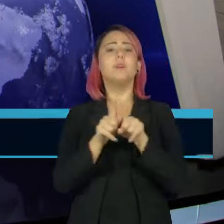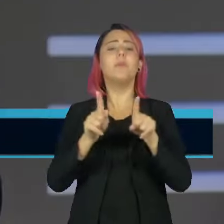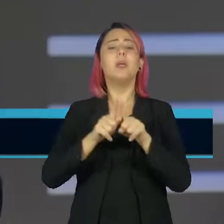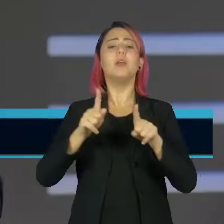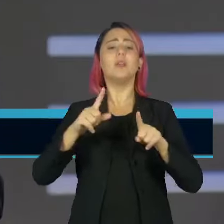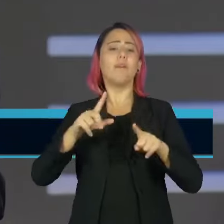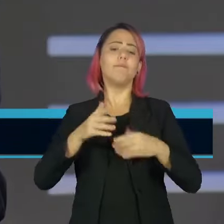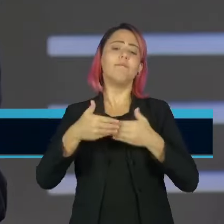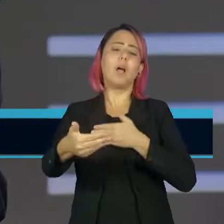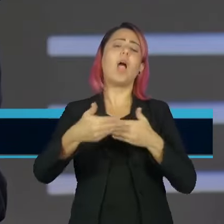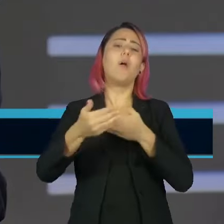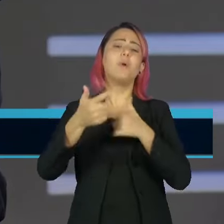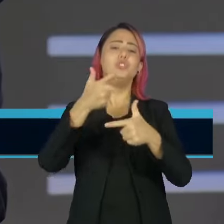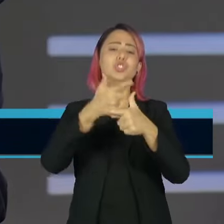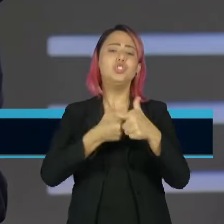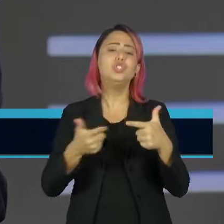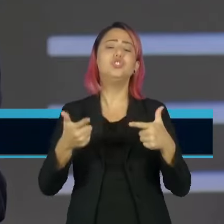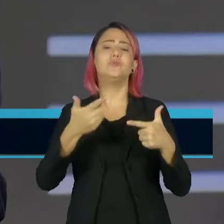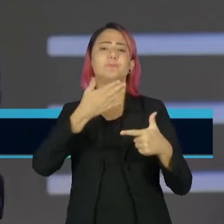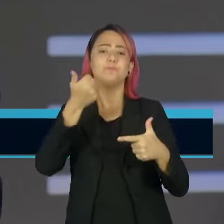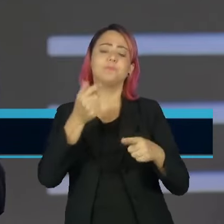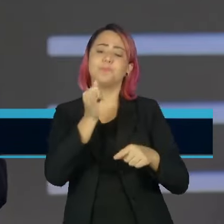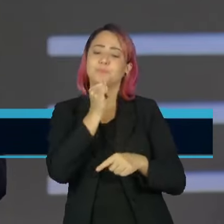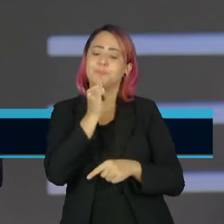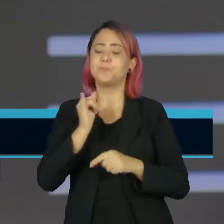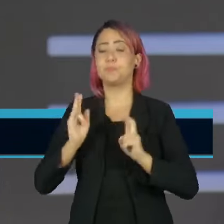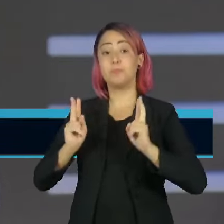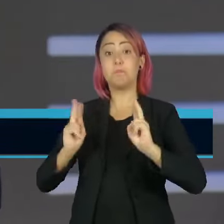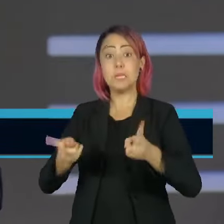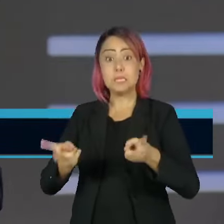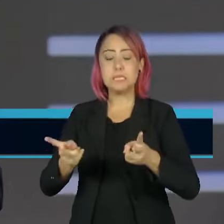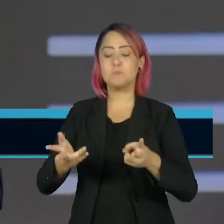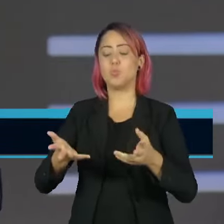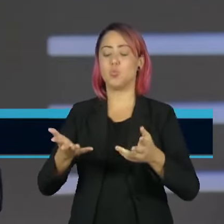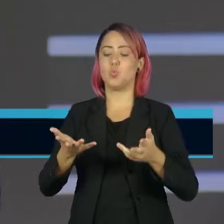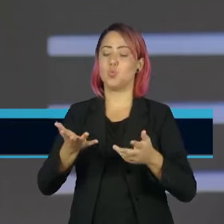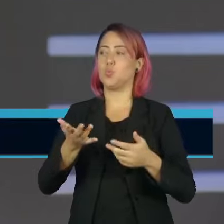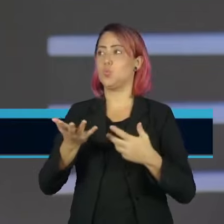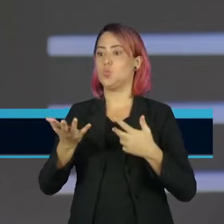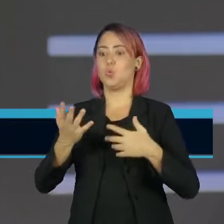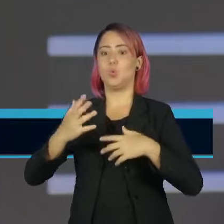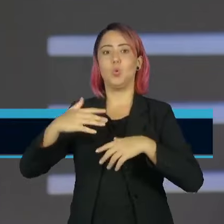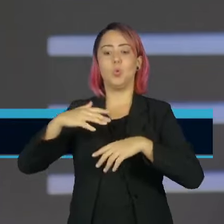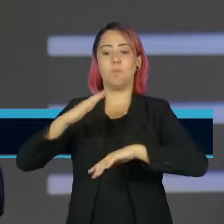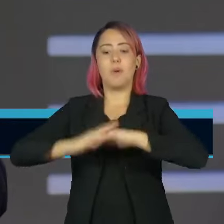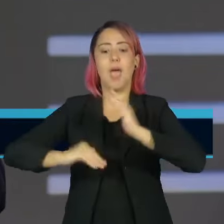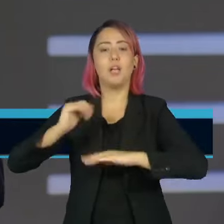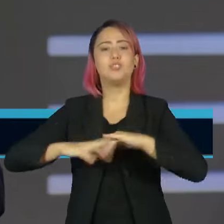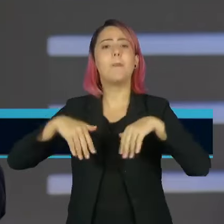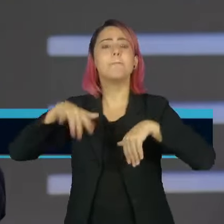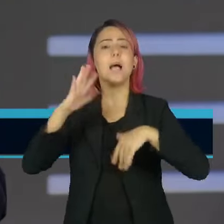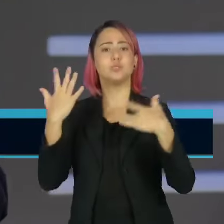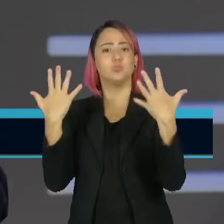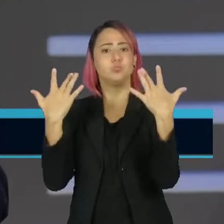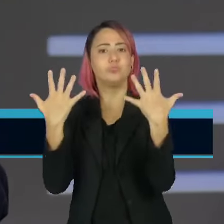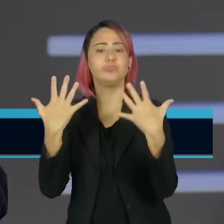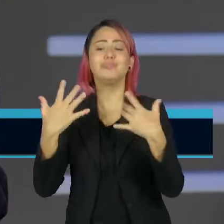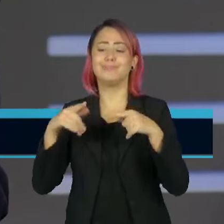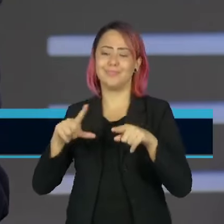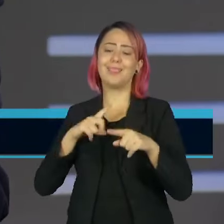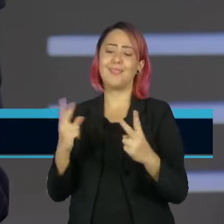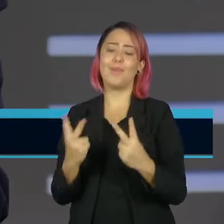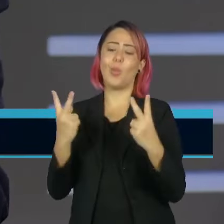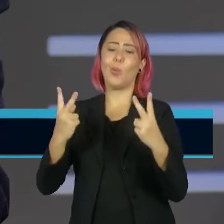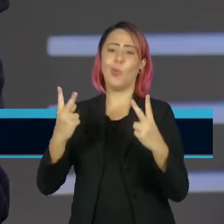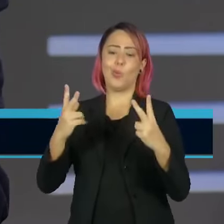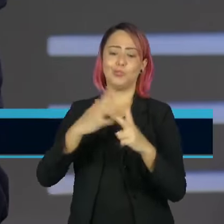sentido de que também aquelas atividades mesmo aquelas mais braçais vamos dizer assim ou menos valorizadas